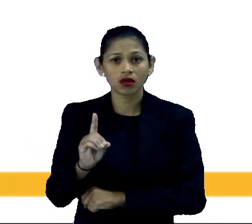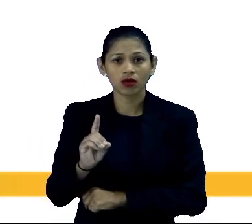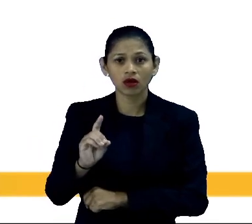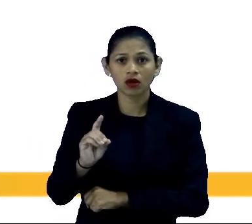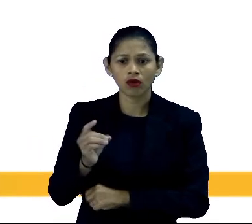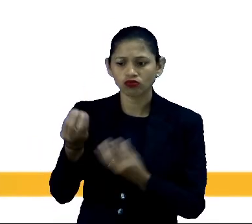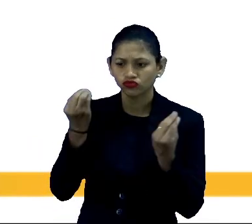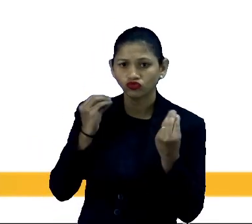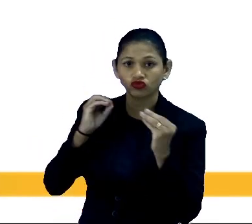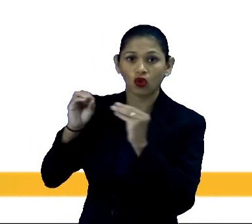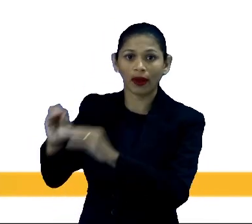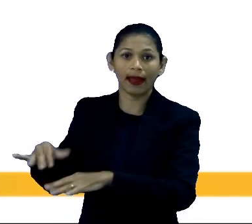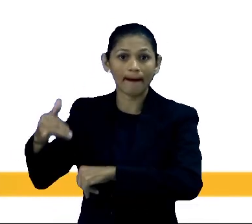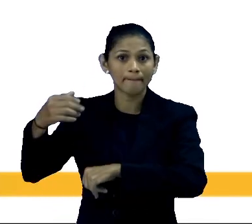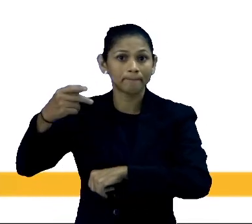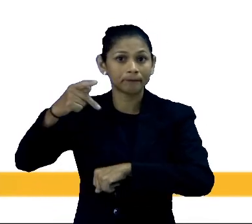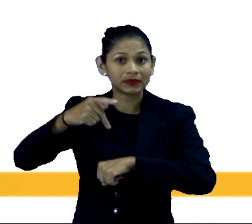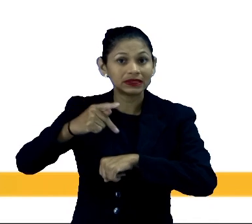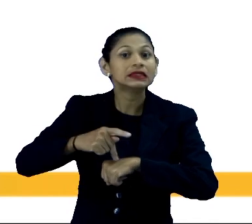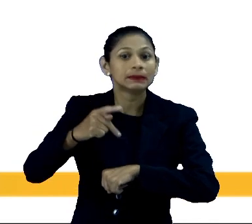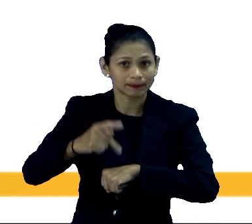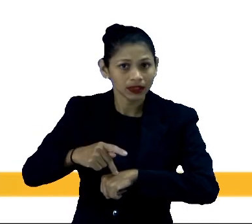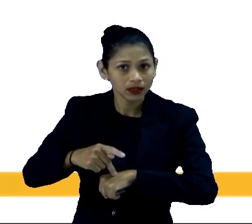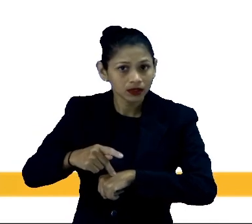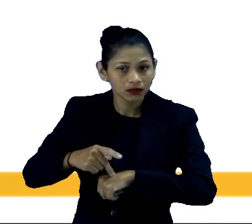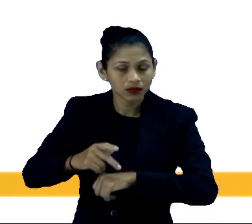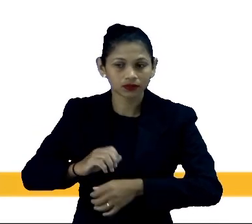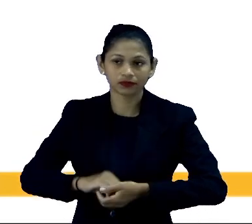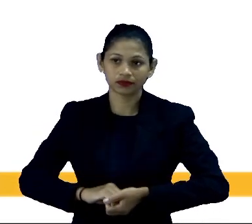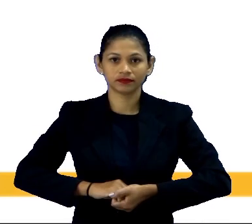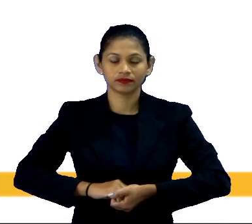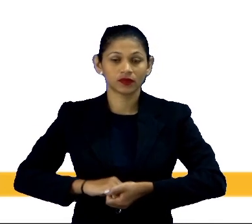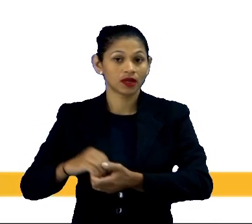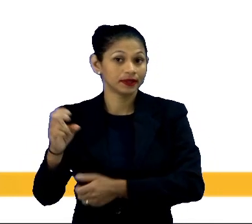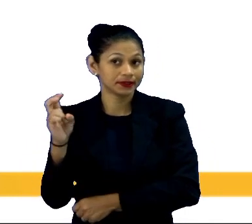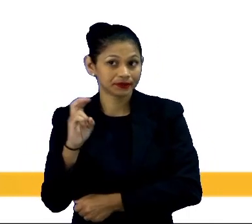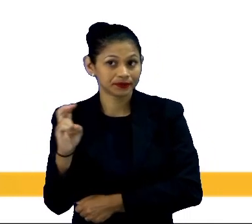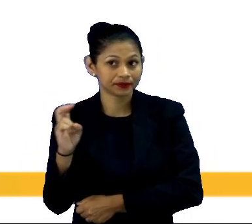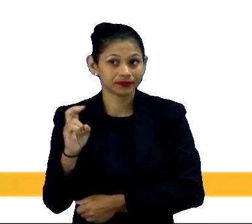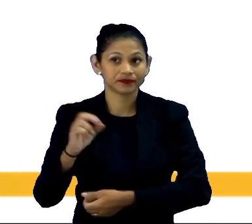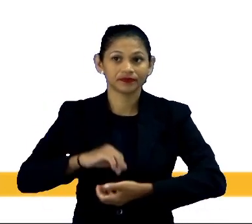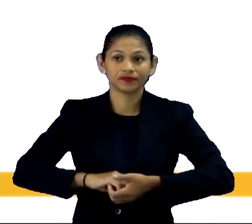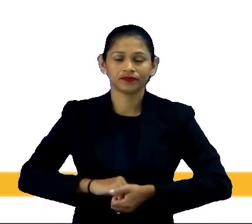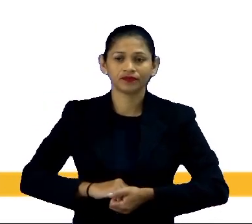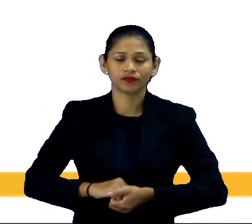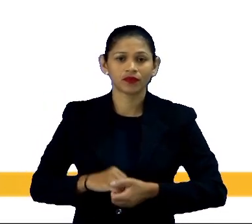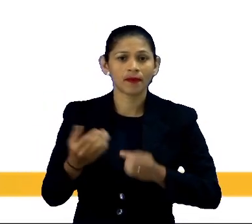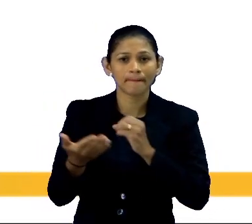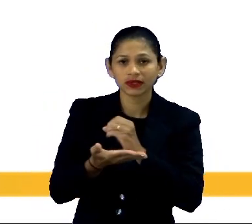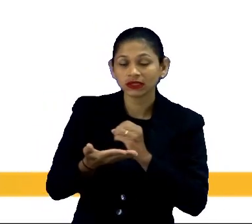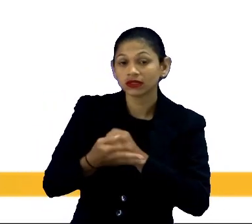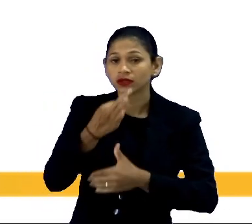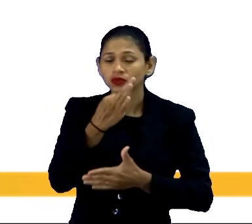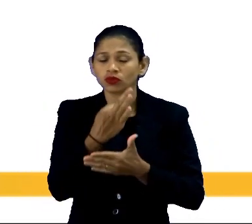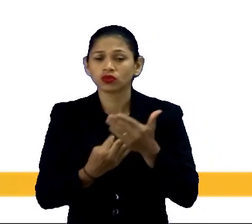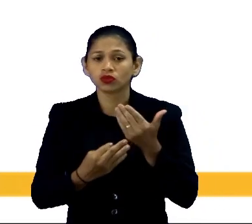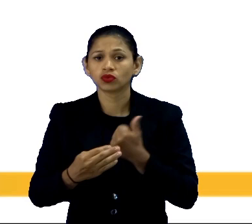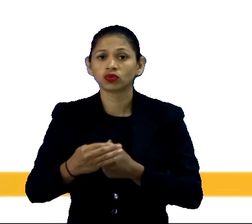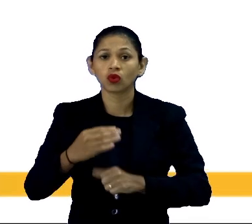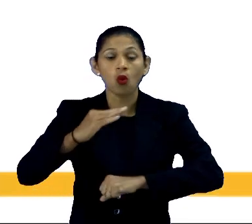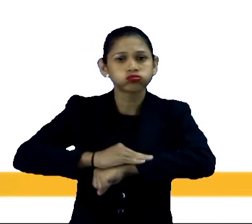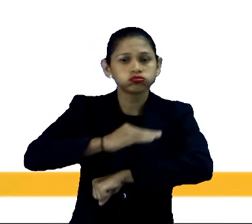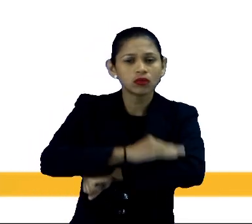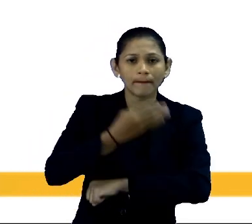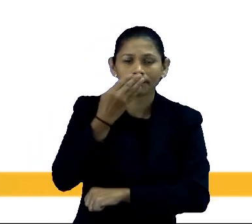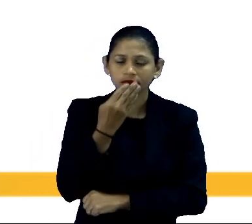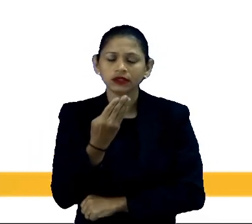nas pedras, apresenta essa fala, eles falando entre eles. Ok? Questão 5. Conforme o texto, o sábio pediu aos meninos